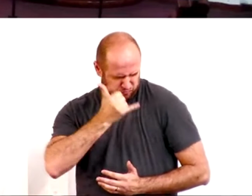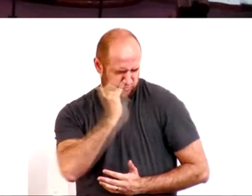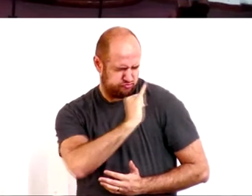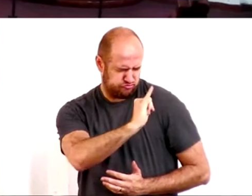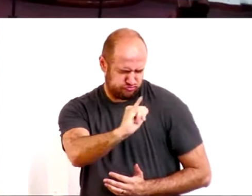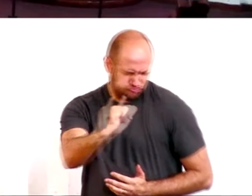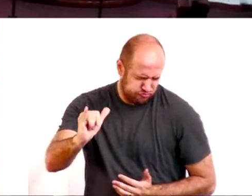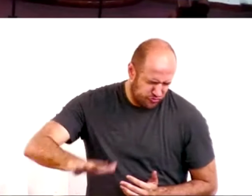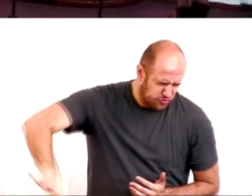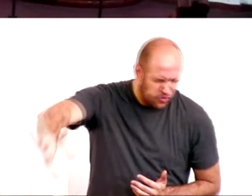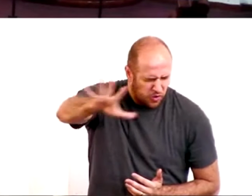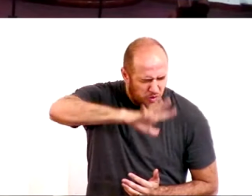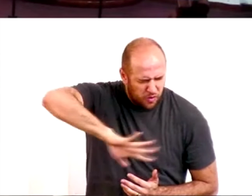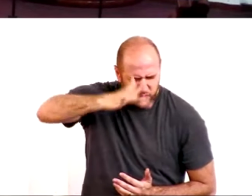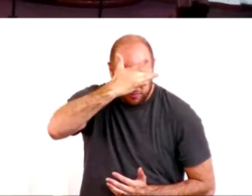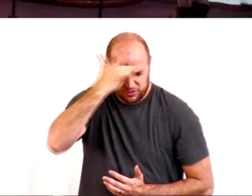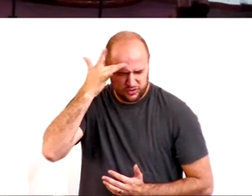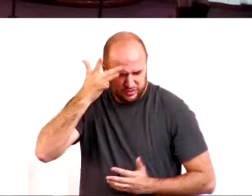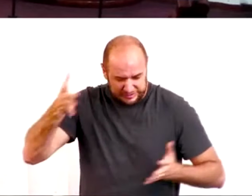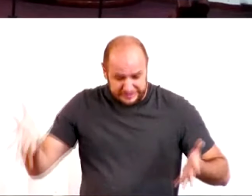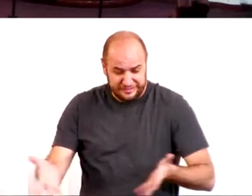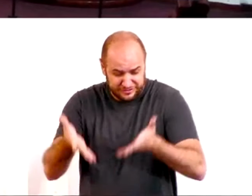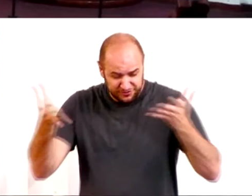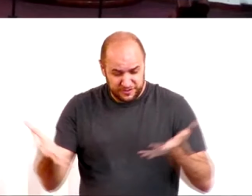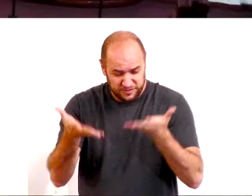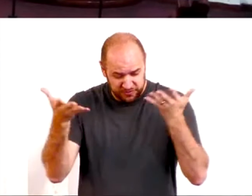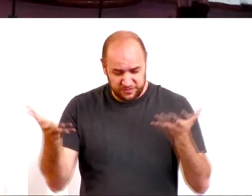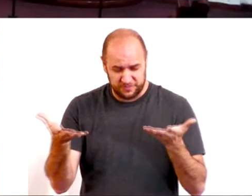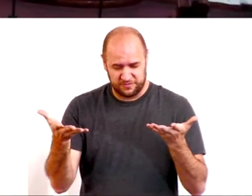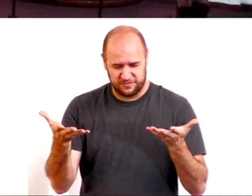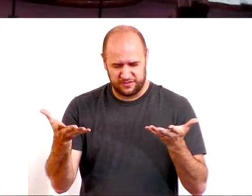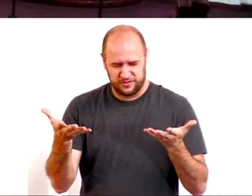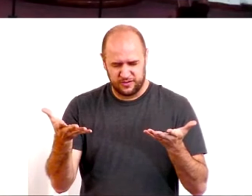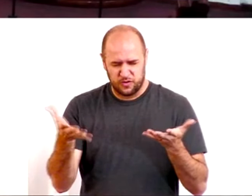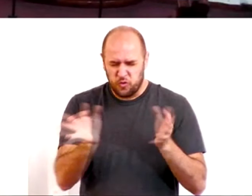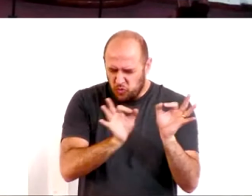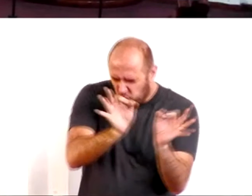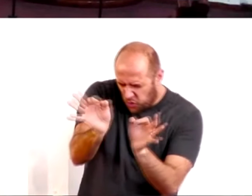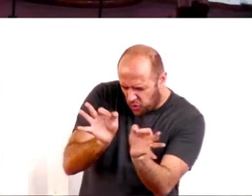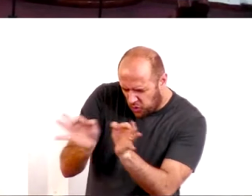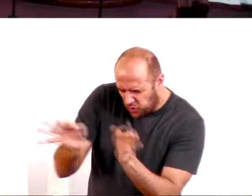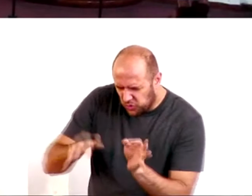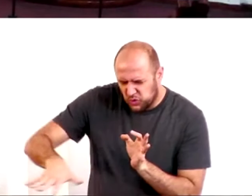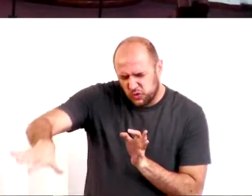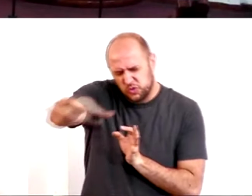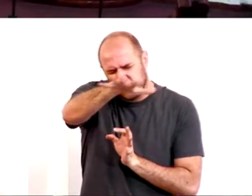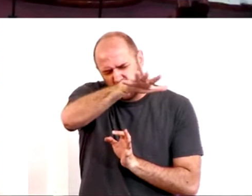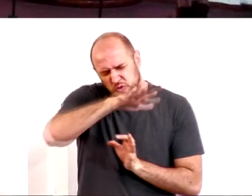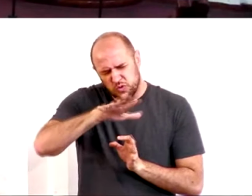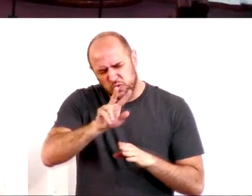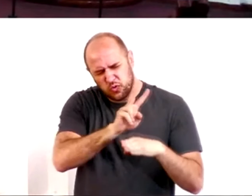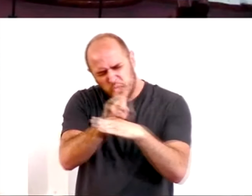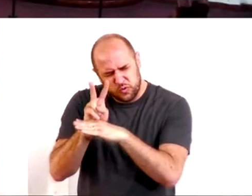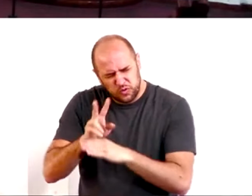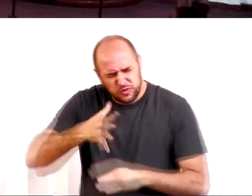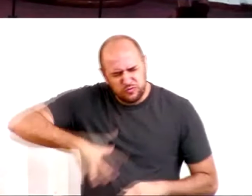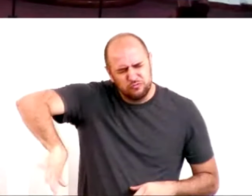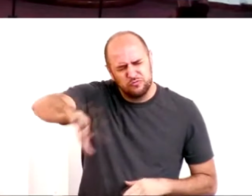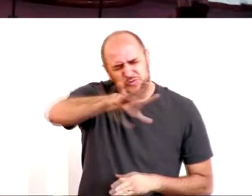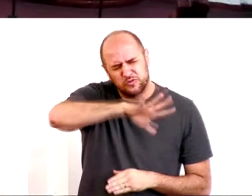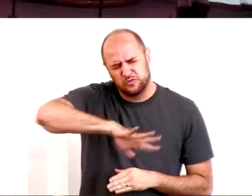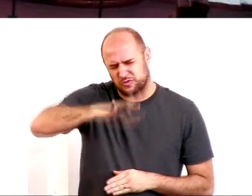corações, encorajando, animando, exortando, corrigindo a todos nós,